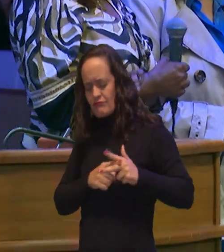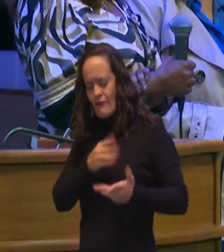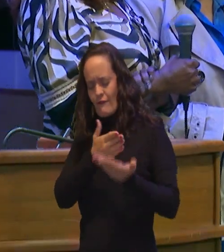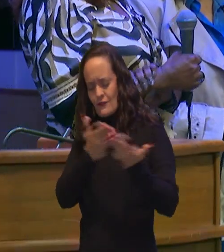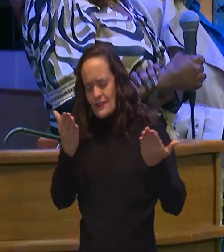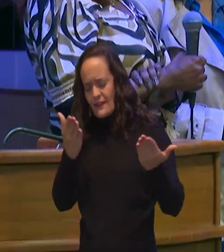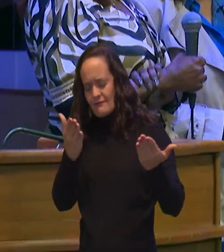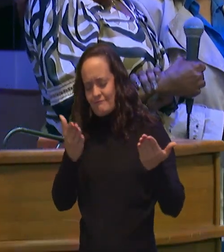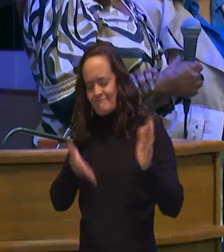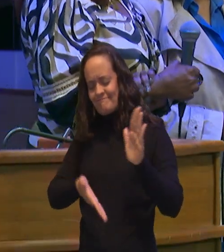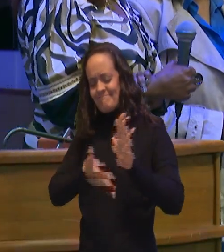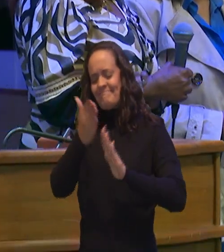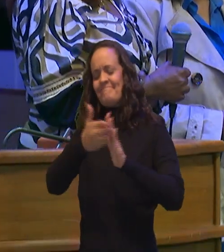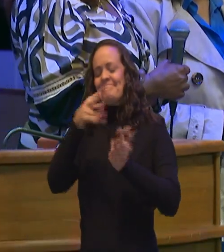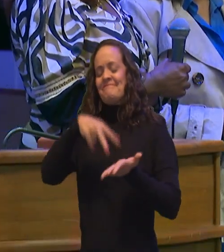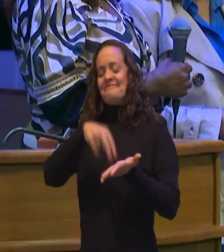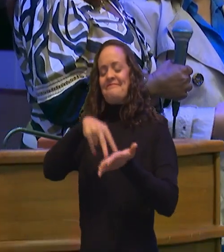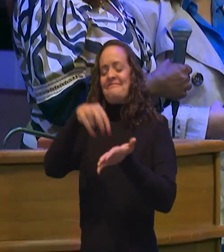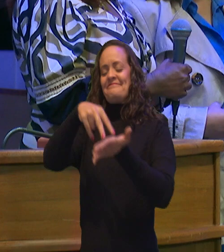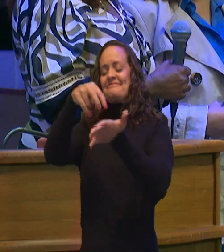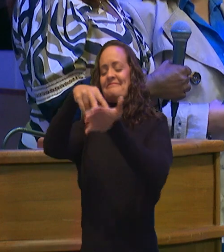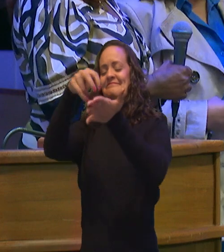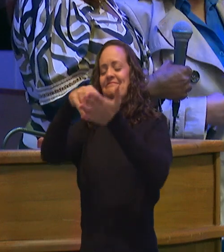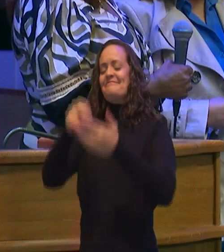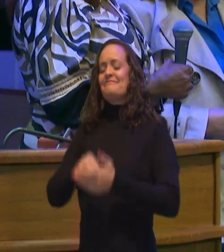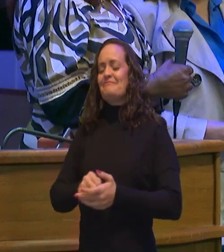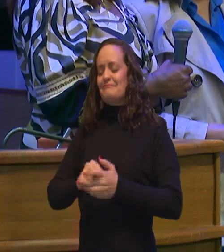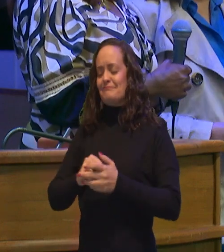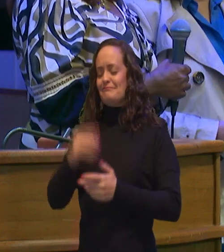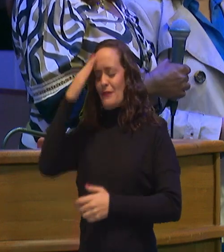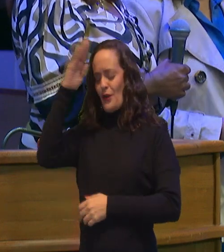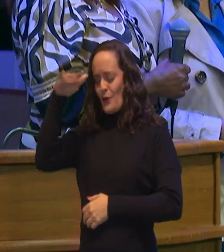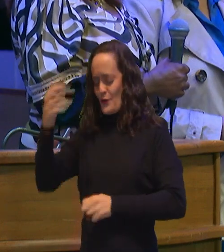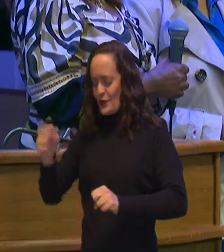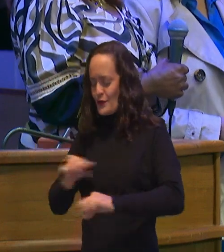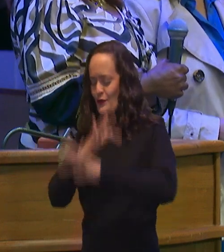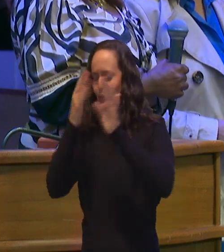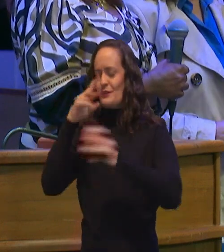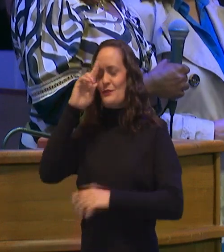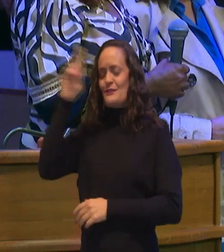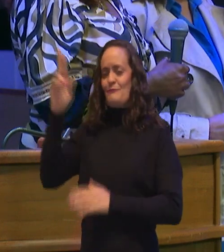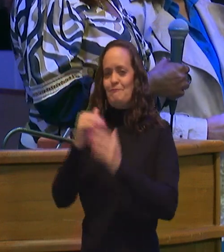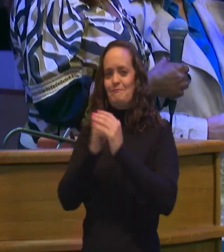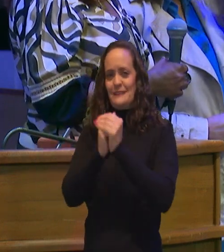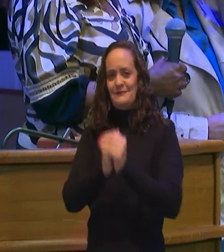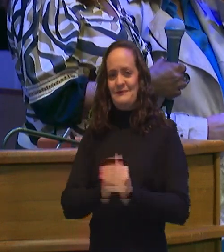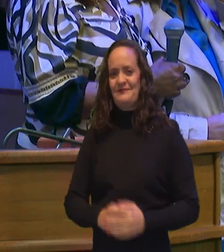saia daqui saltitante de alegria, para a honra e glória do nome do Senhor. Cantemos.